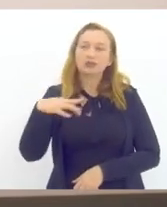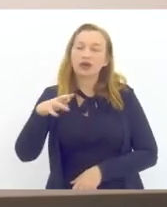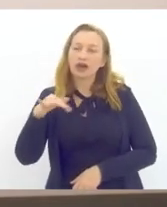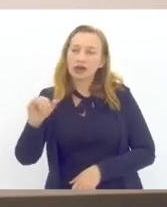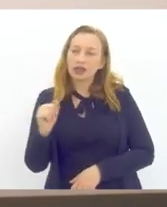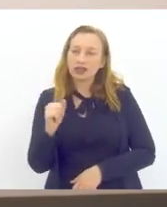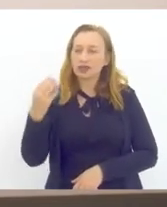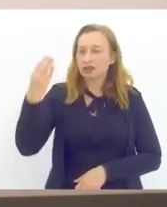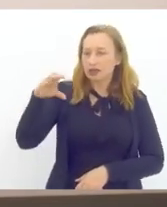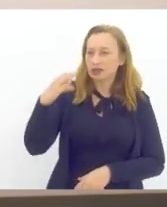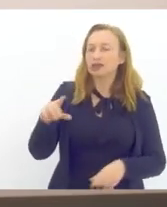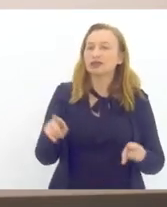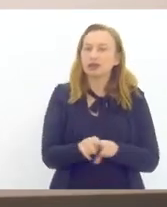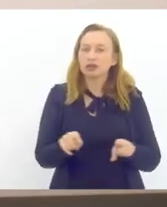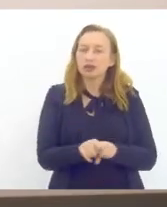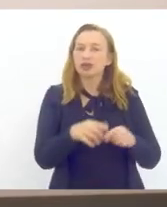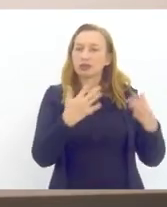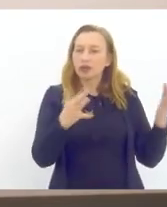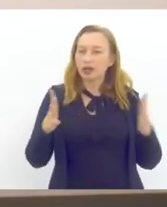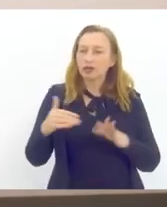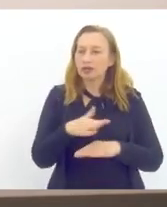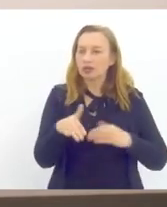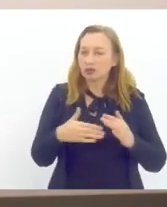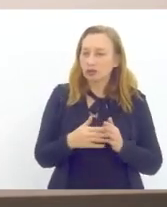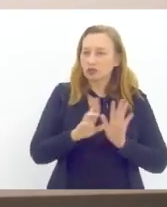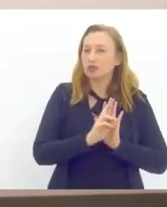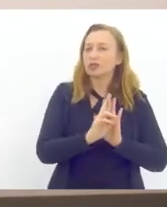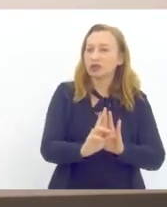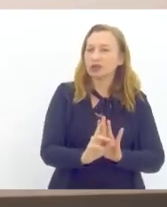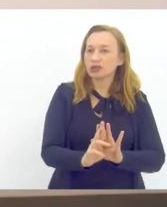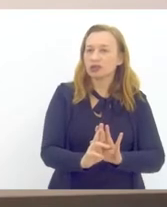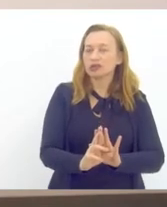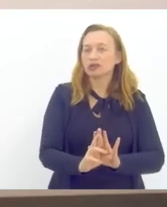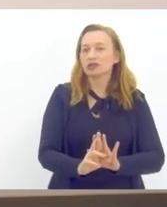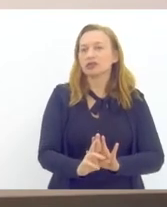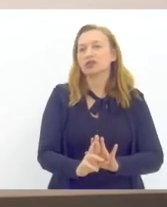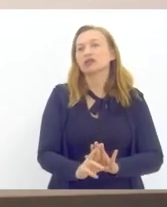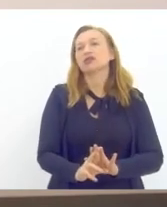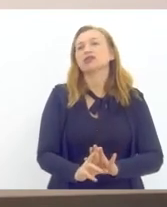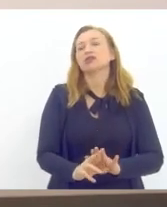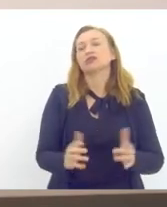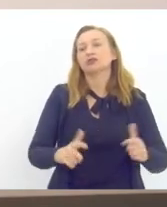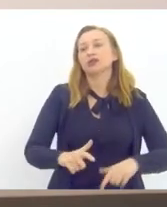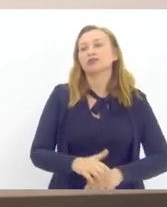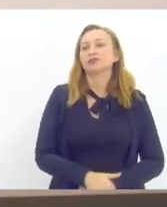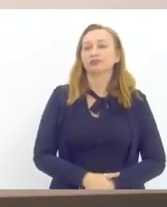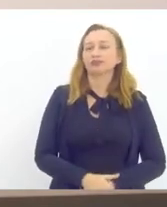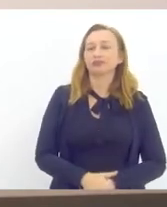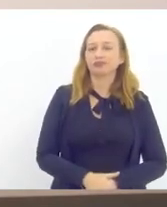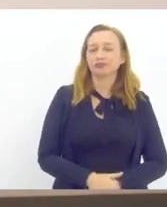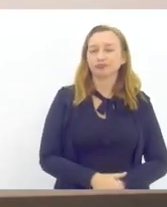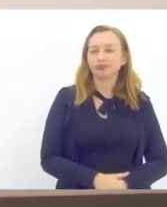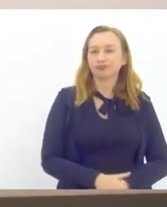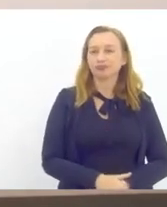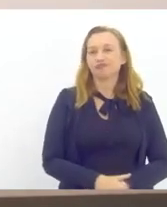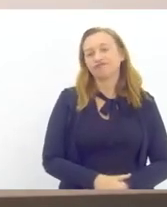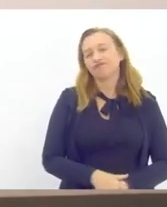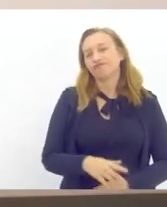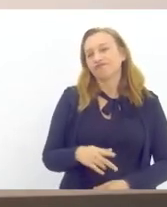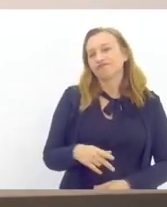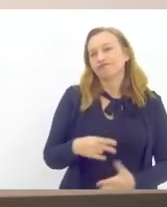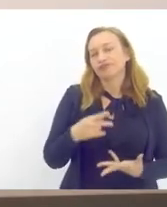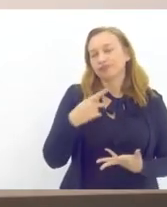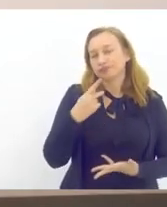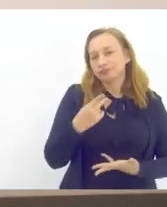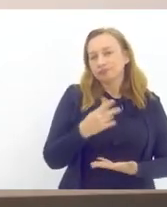em nome de quem saúdo demais, as demais representações de poderes públicos locais. Eu quero fazer uma brevíssima